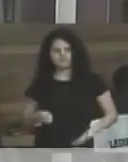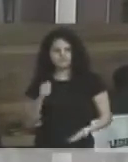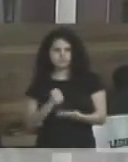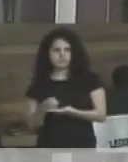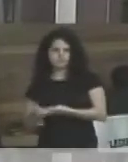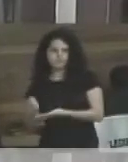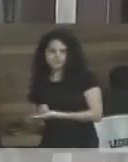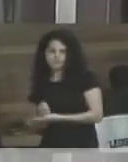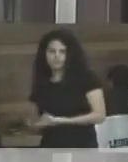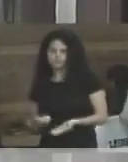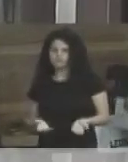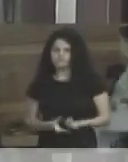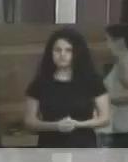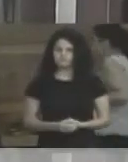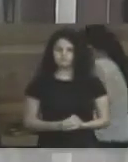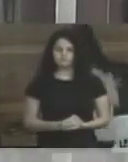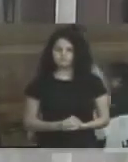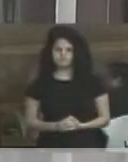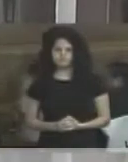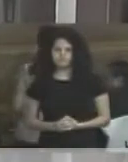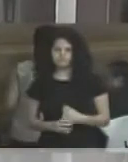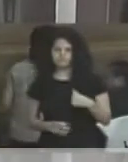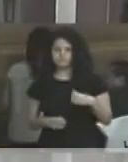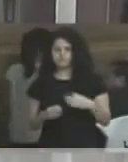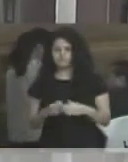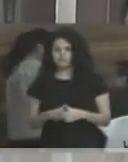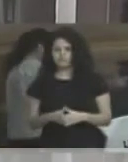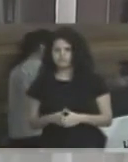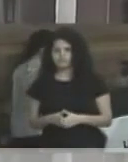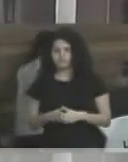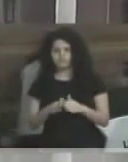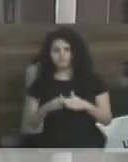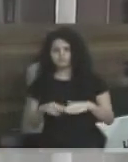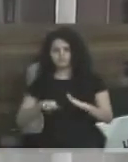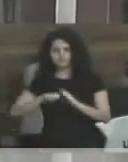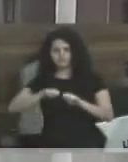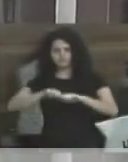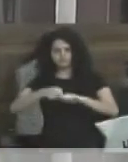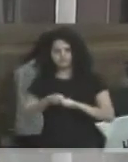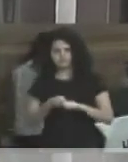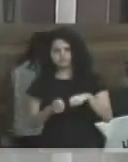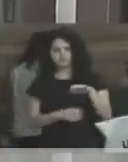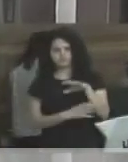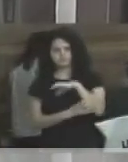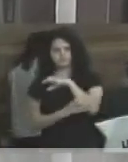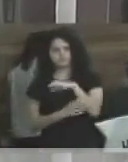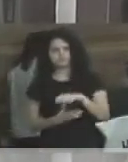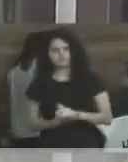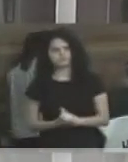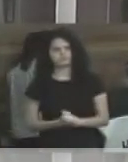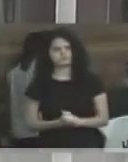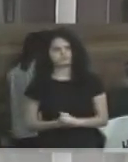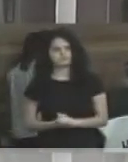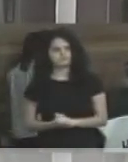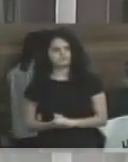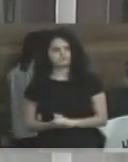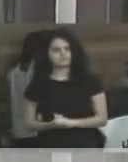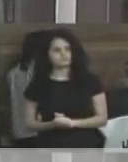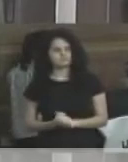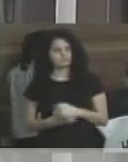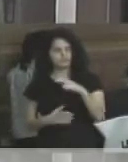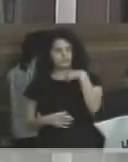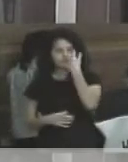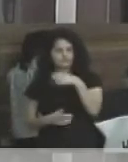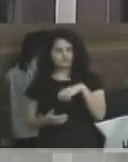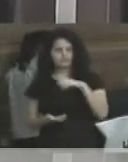para desligar nos horários que são horários, entre aspas, mais suscetíveis ao crime, que é o horário noturno